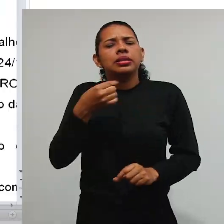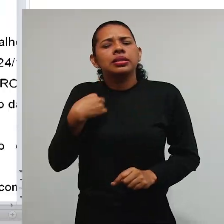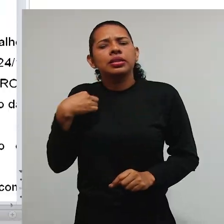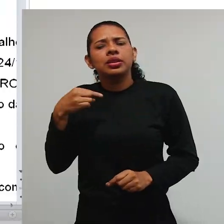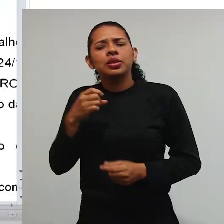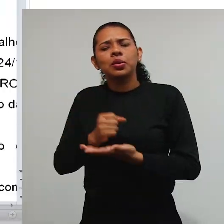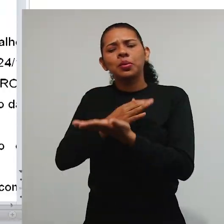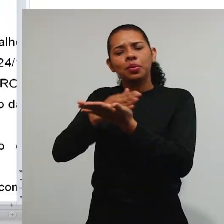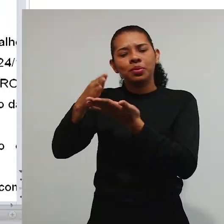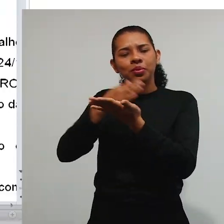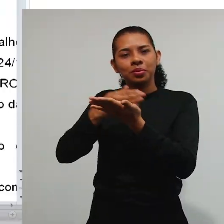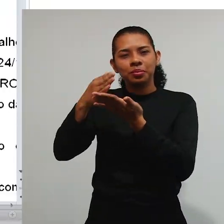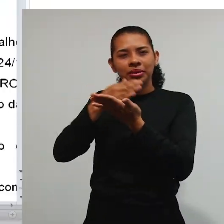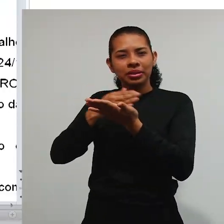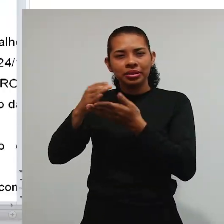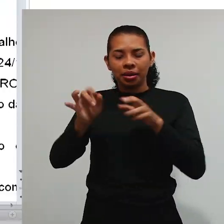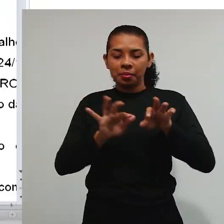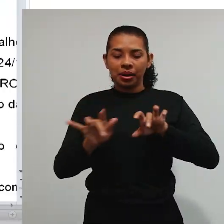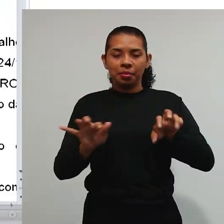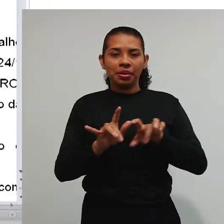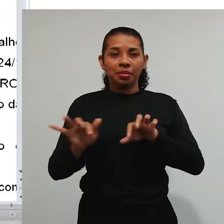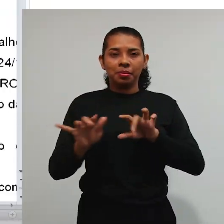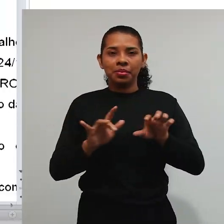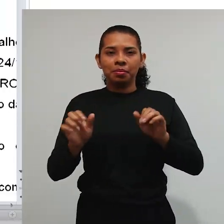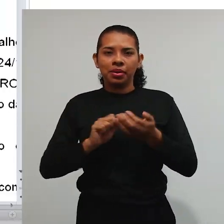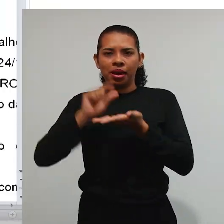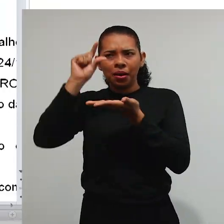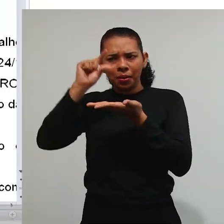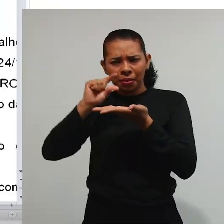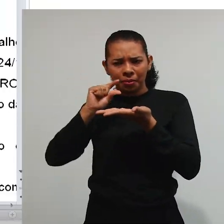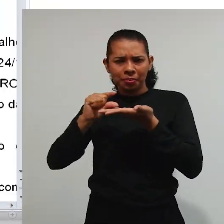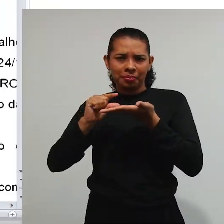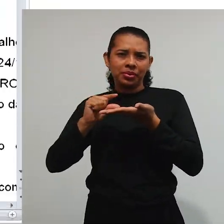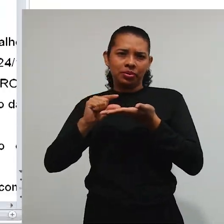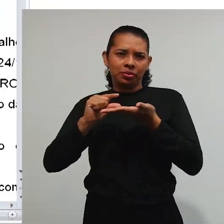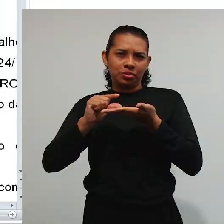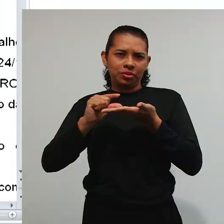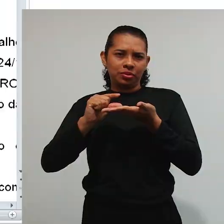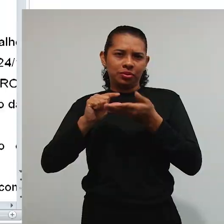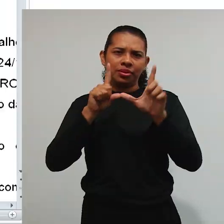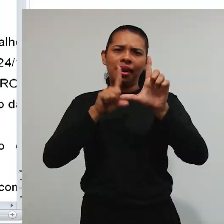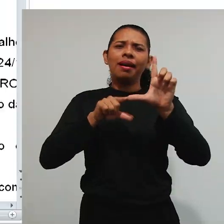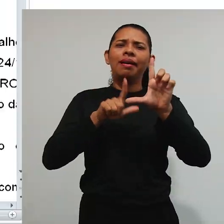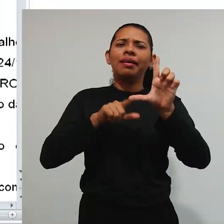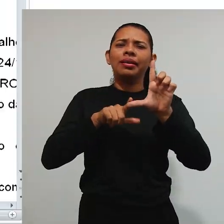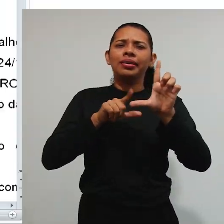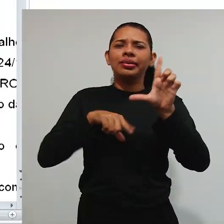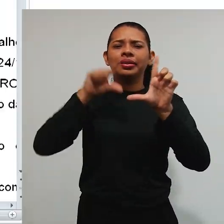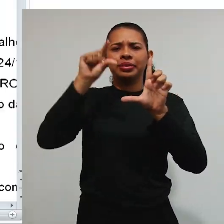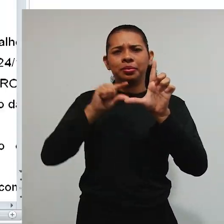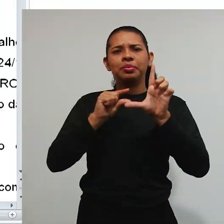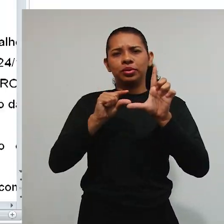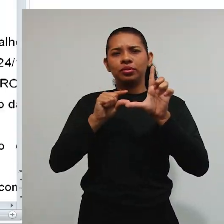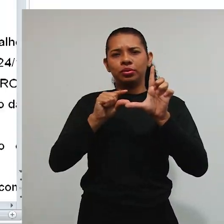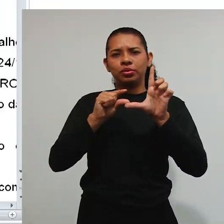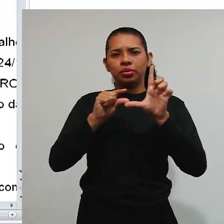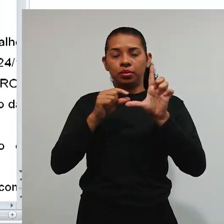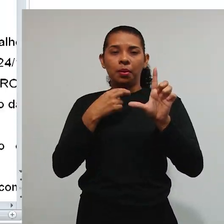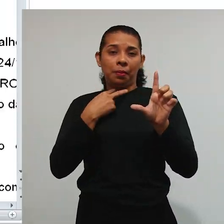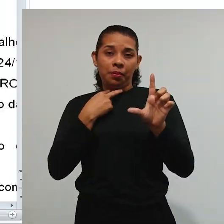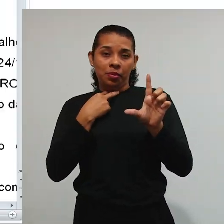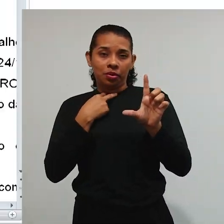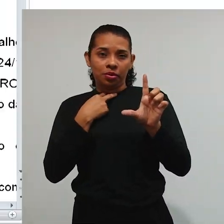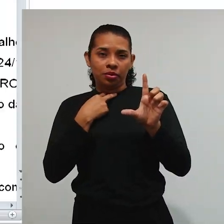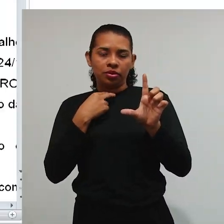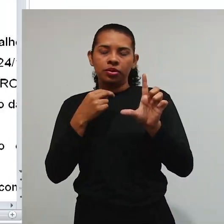Introdução. E agora? Não é em minúscula, é em maiúscula. Mas eu já digitei, eu tenho que digitar de novo? Tem um recurso aqui, né, que